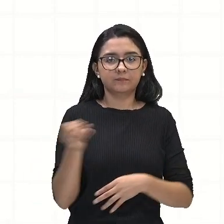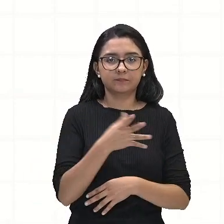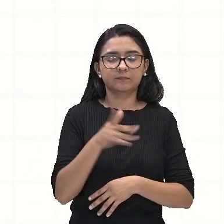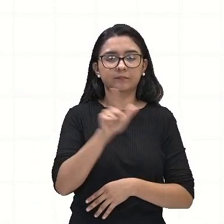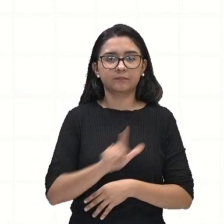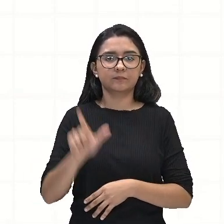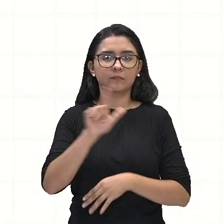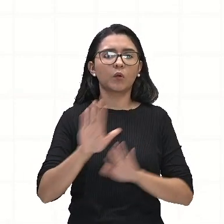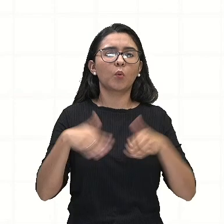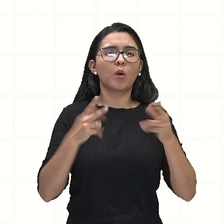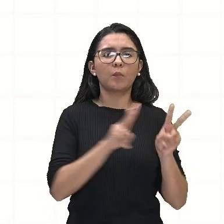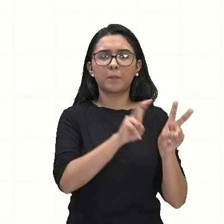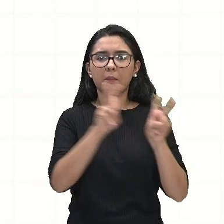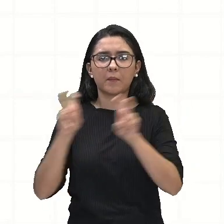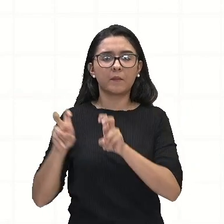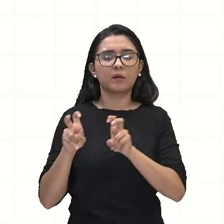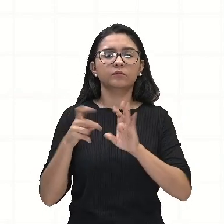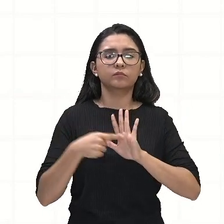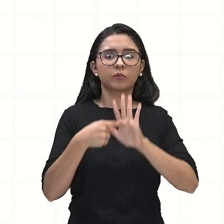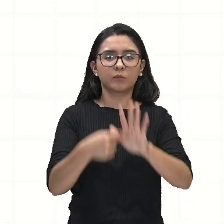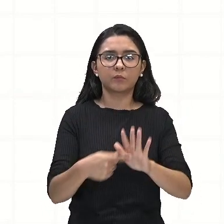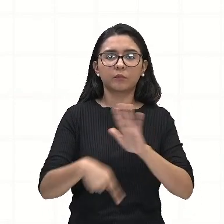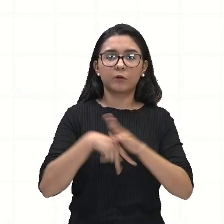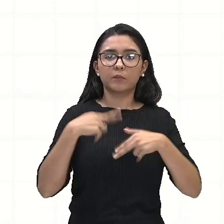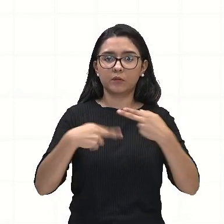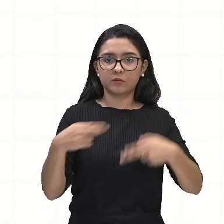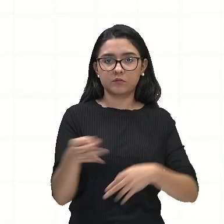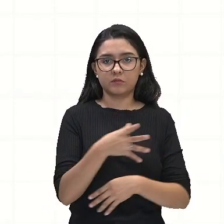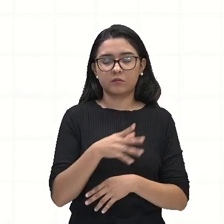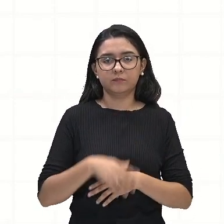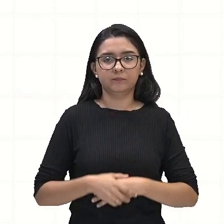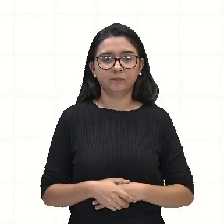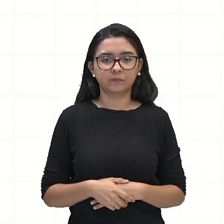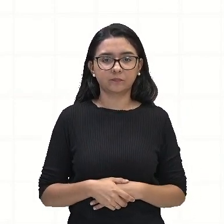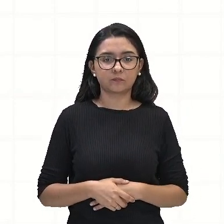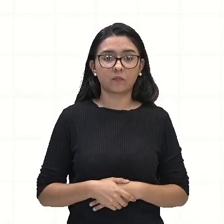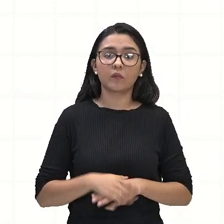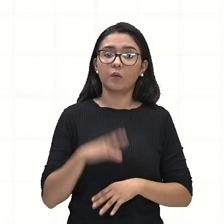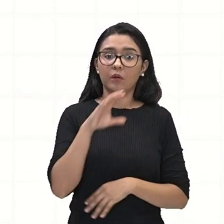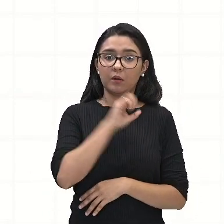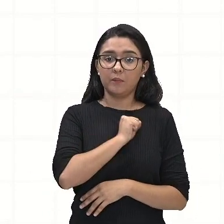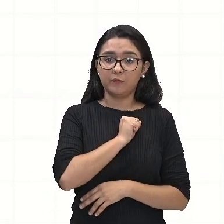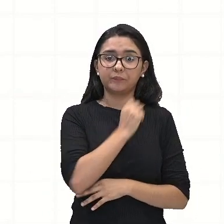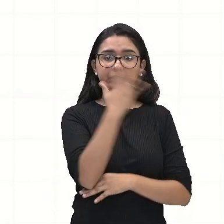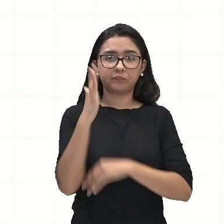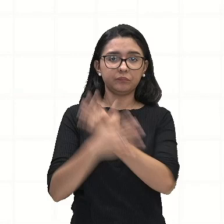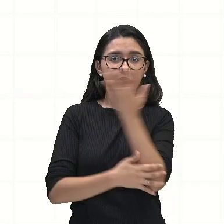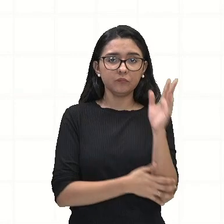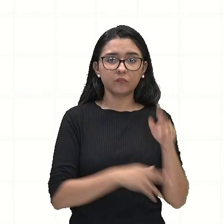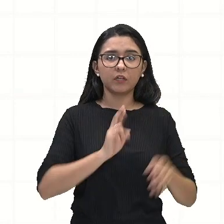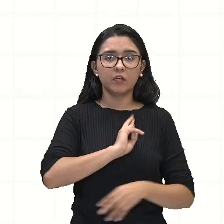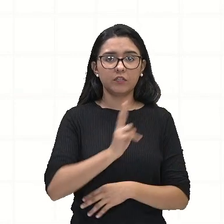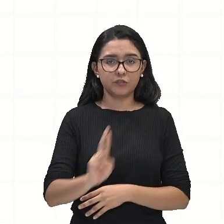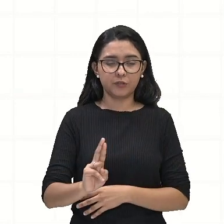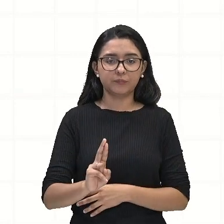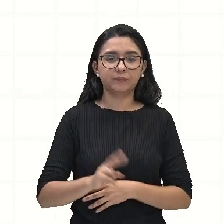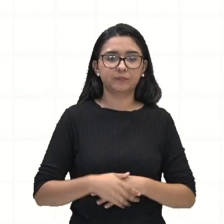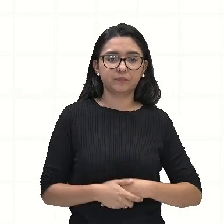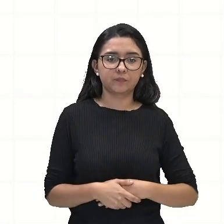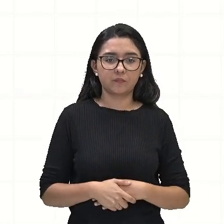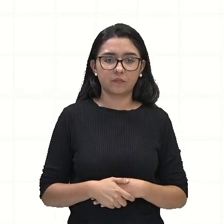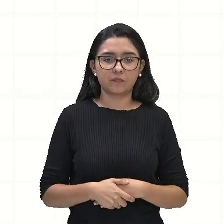serão os temas abordados por esse renascimento, professora? O amor, a natureza e a